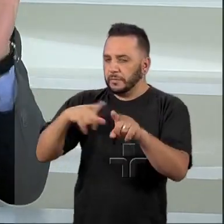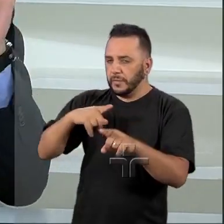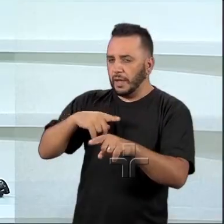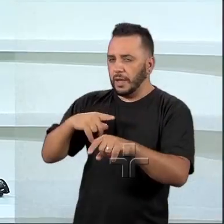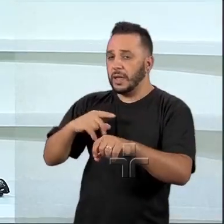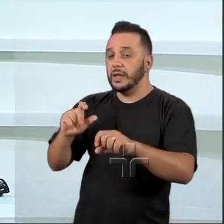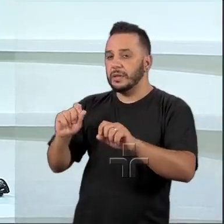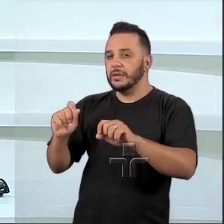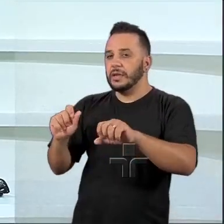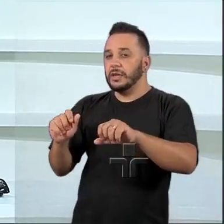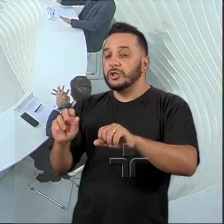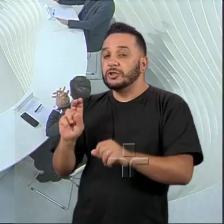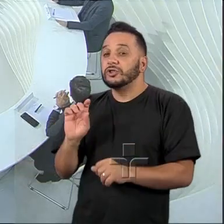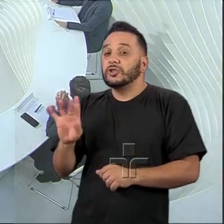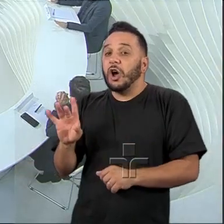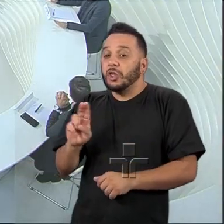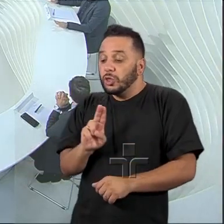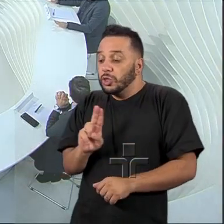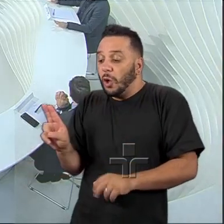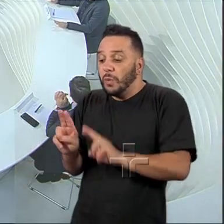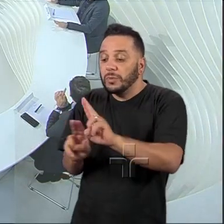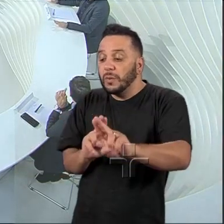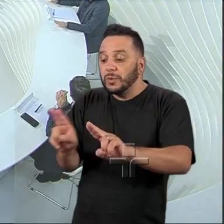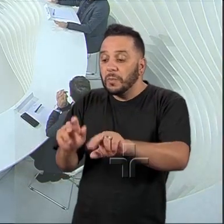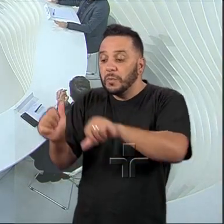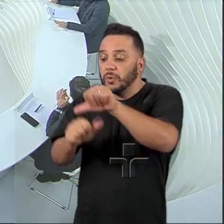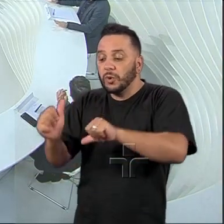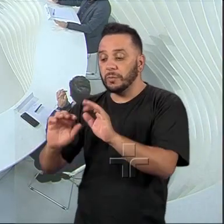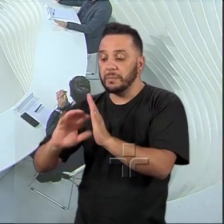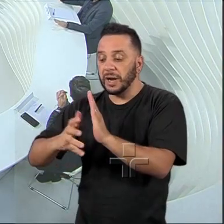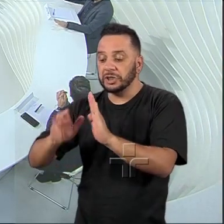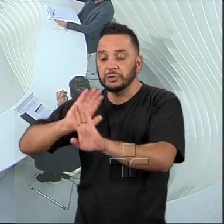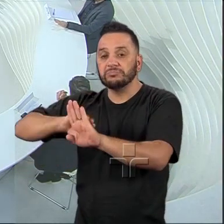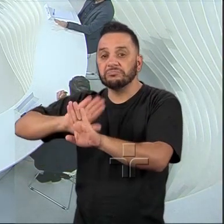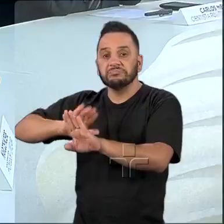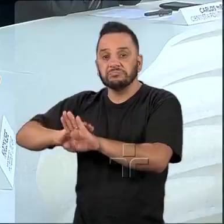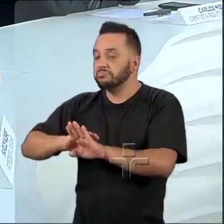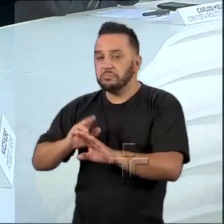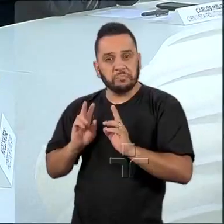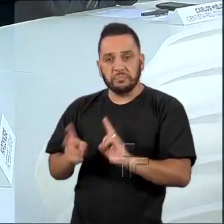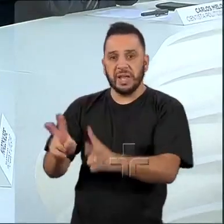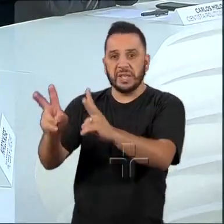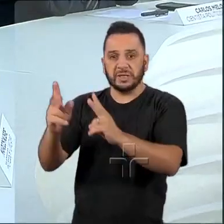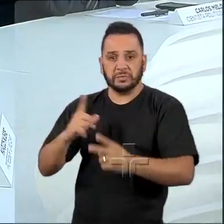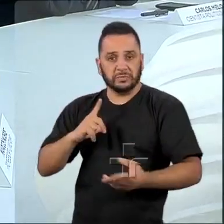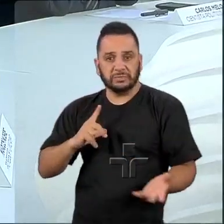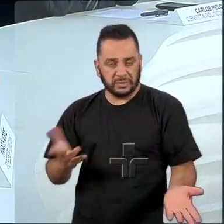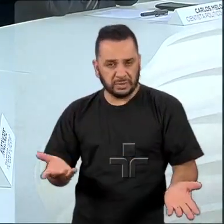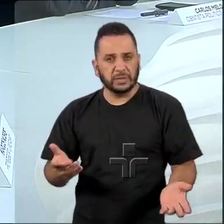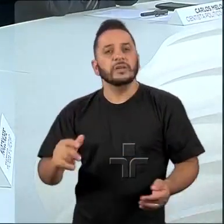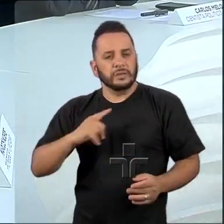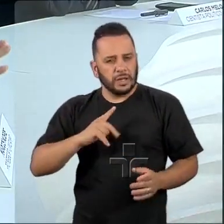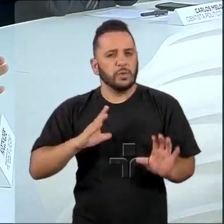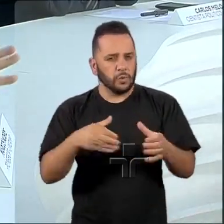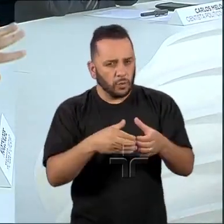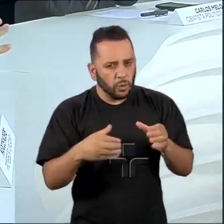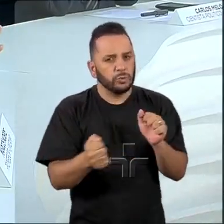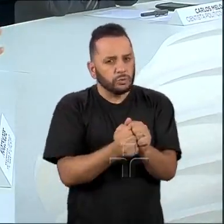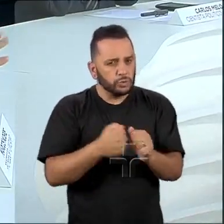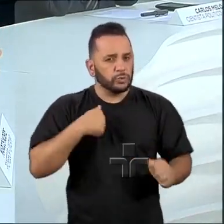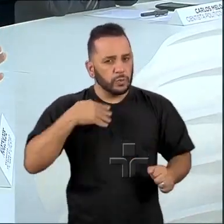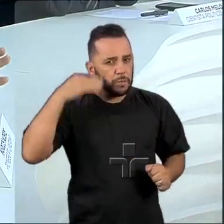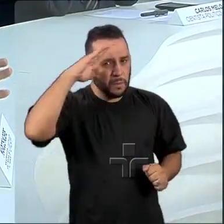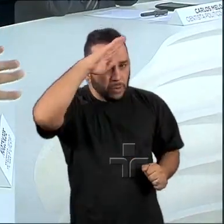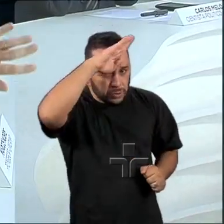Sim, mas tem duas partes que entenderam o que aconteceu em 2013. Quer dizer, a parte que vem junto com o Bolsonaro e a